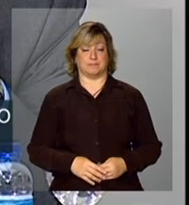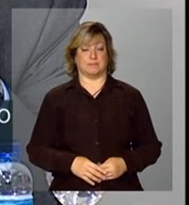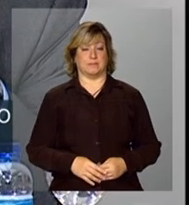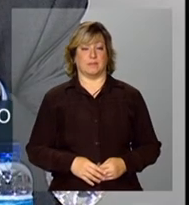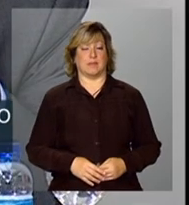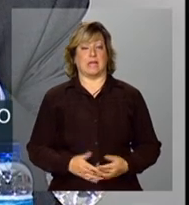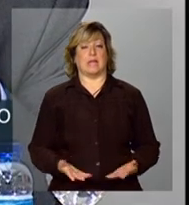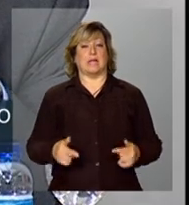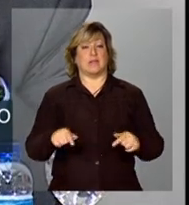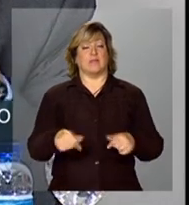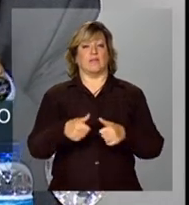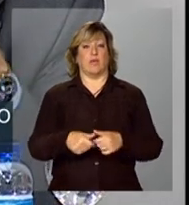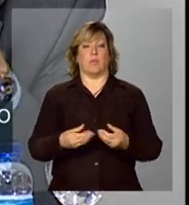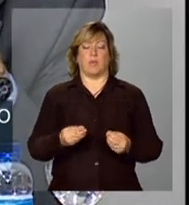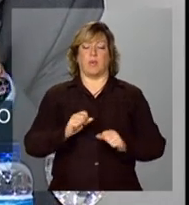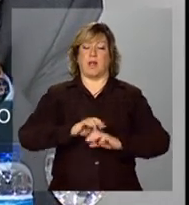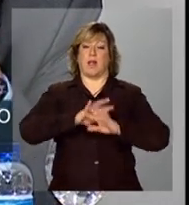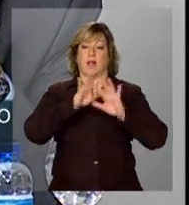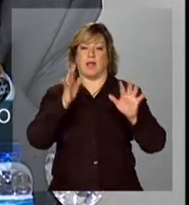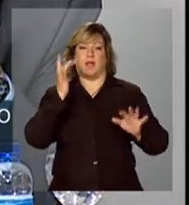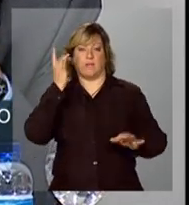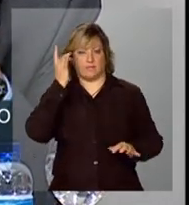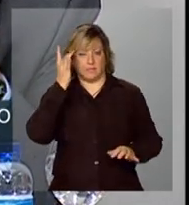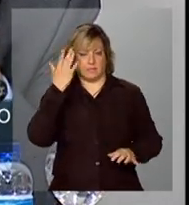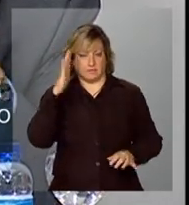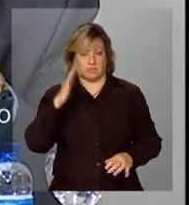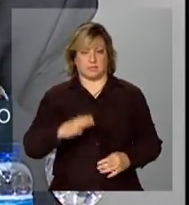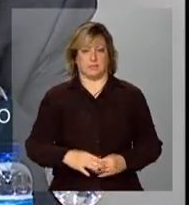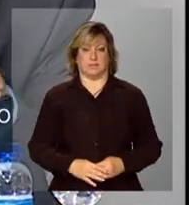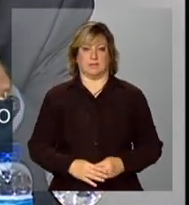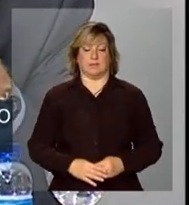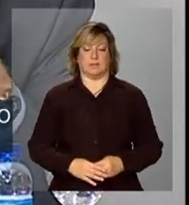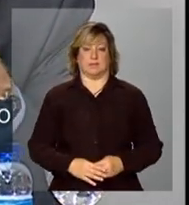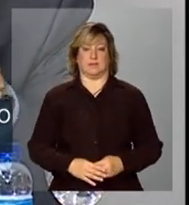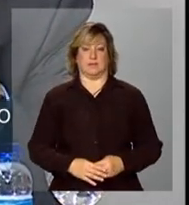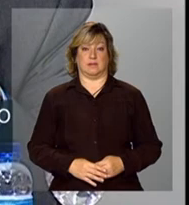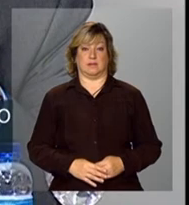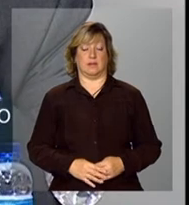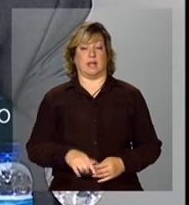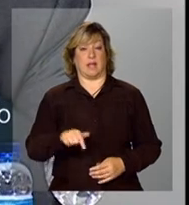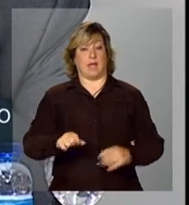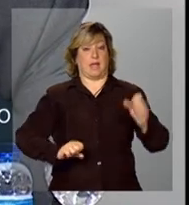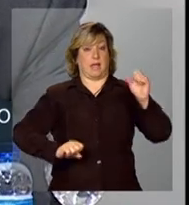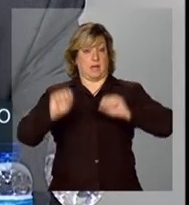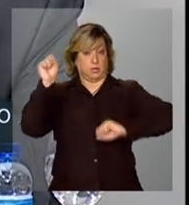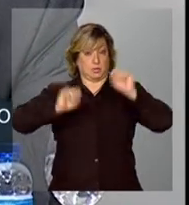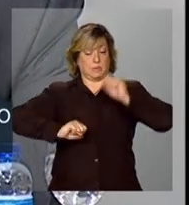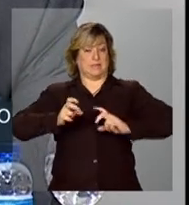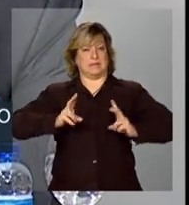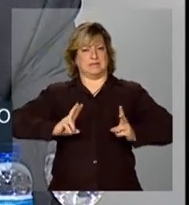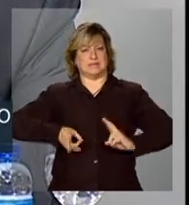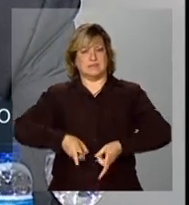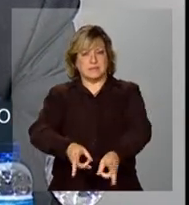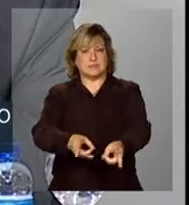isso ficou bastante claro, não é? A indústria sempre era